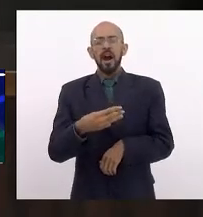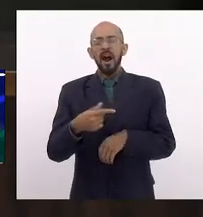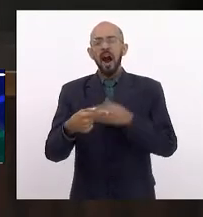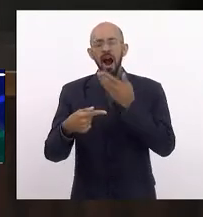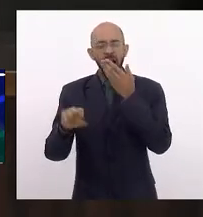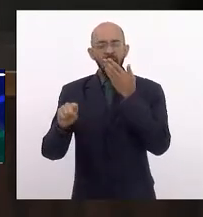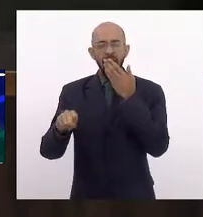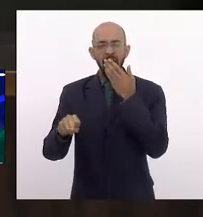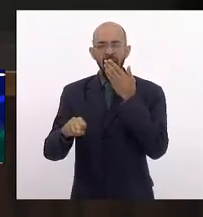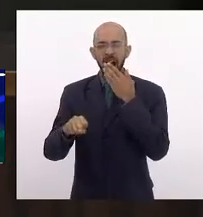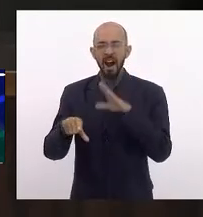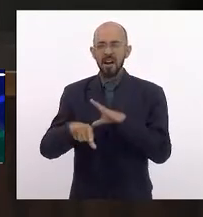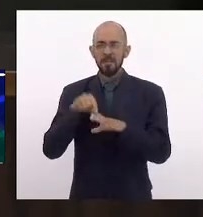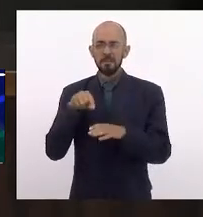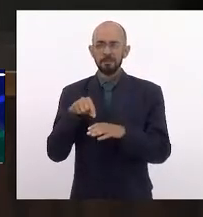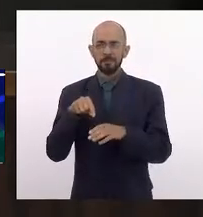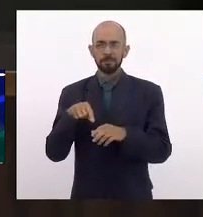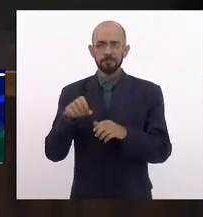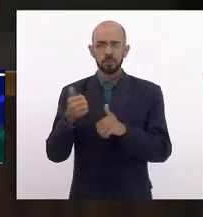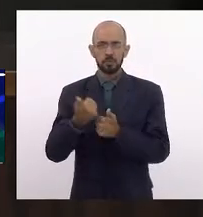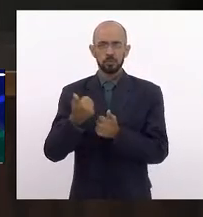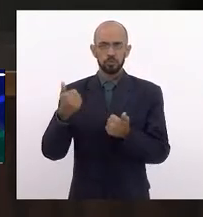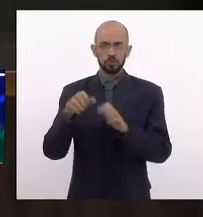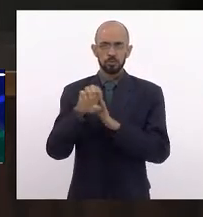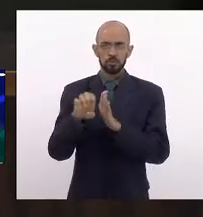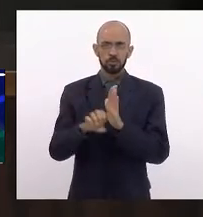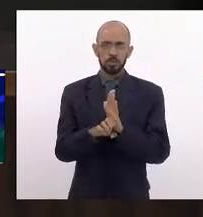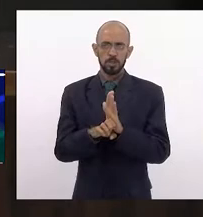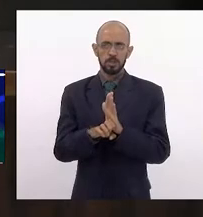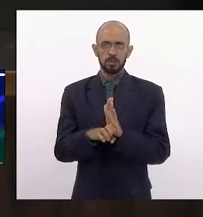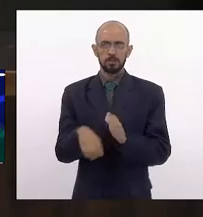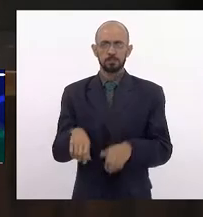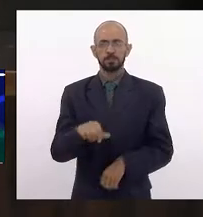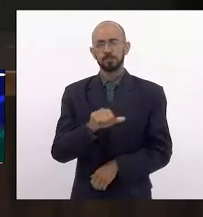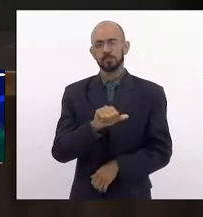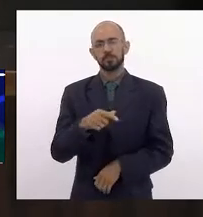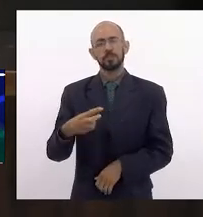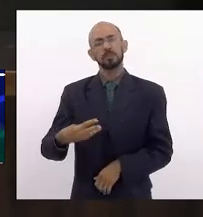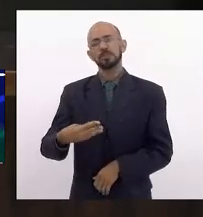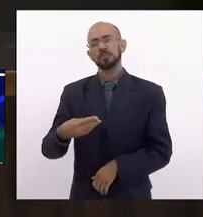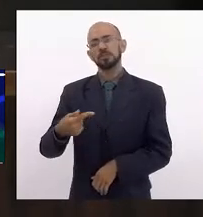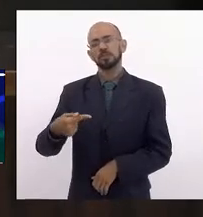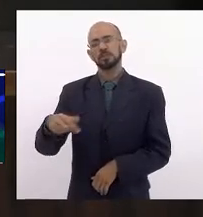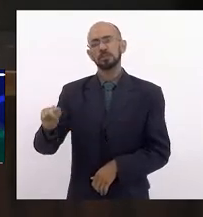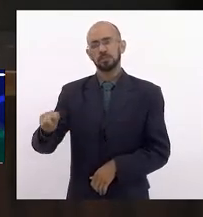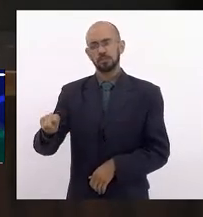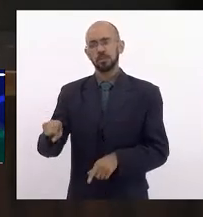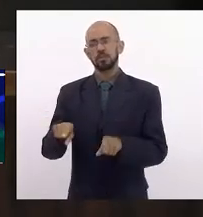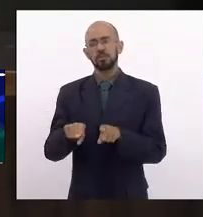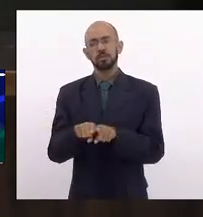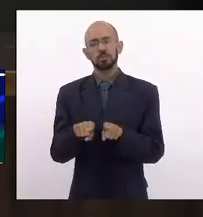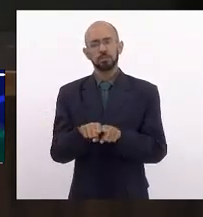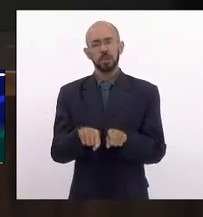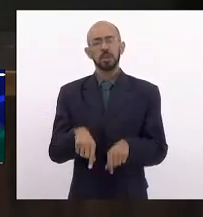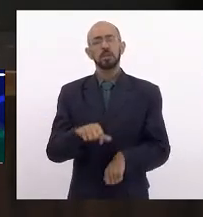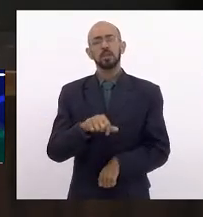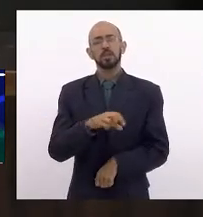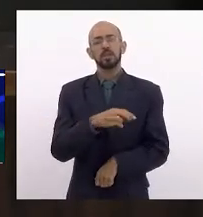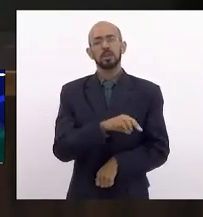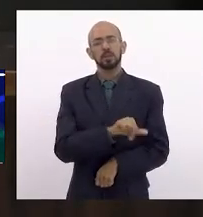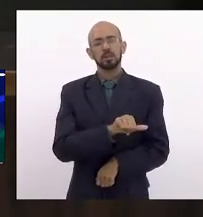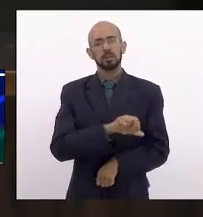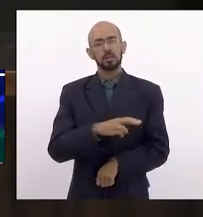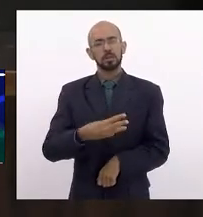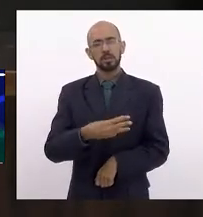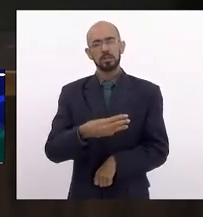está cada vai vai consumir emenda três 79 com subir EA 1380 deputado estadual